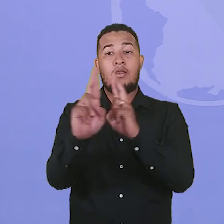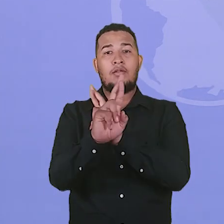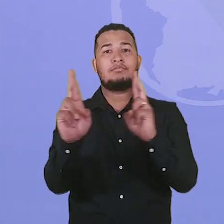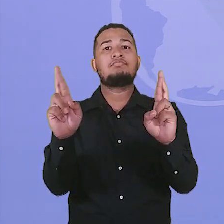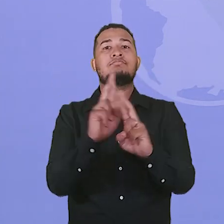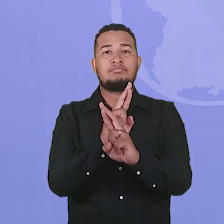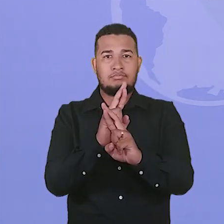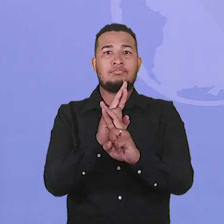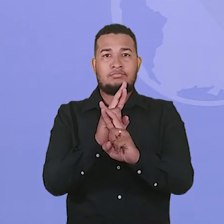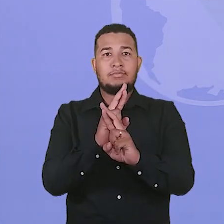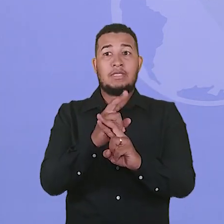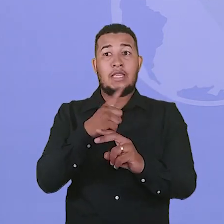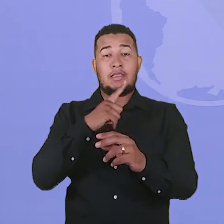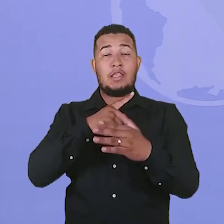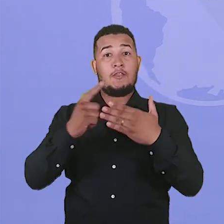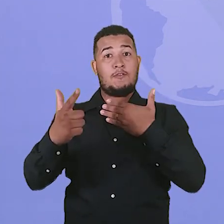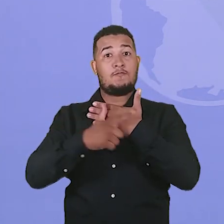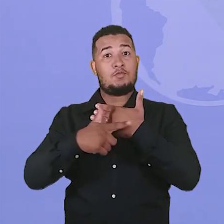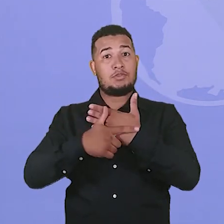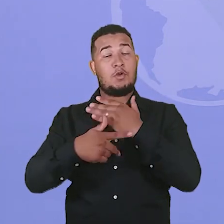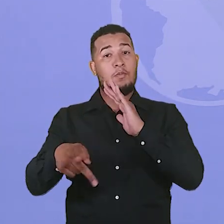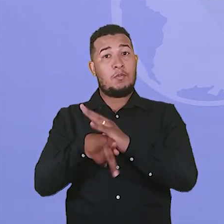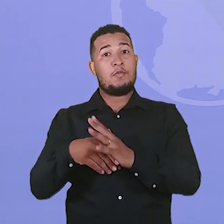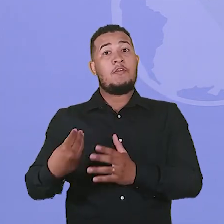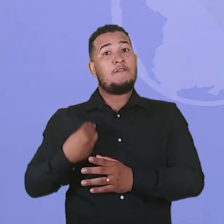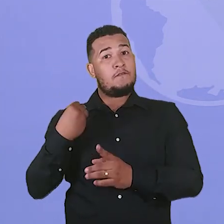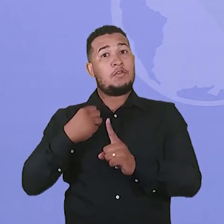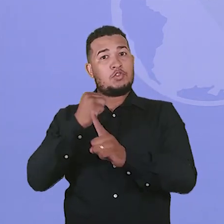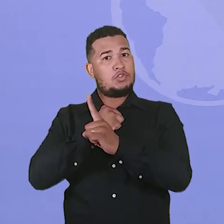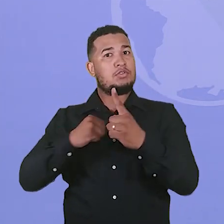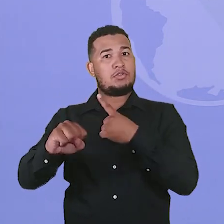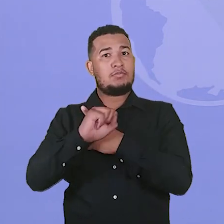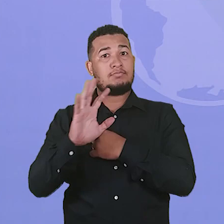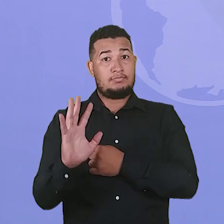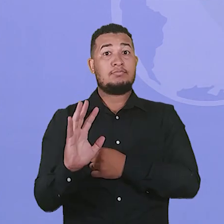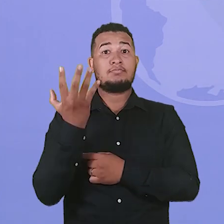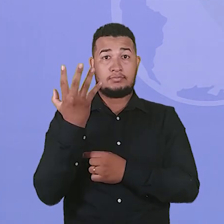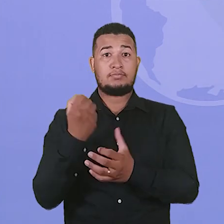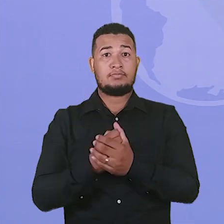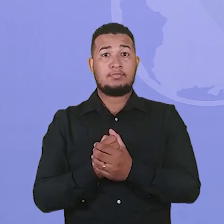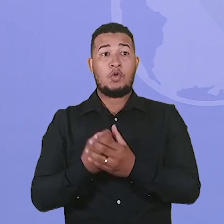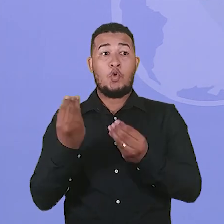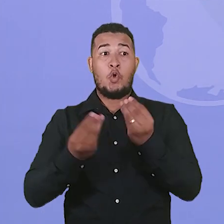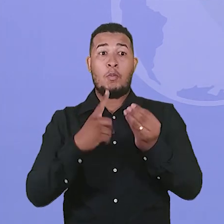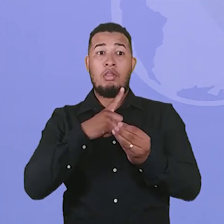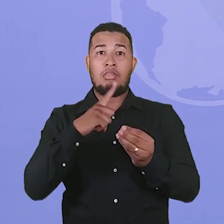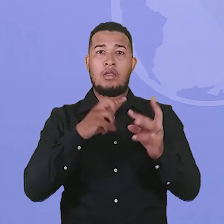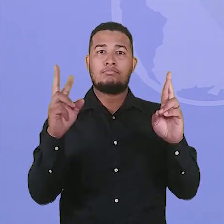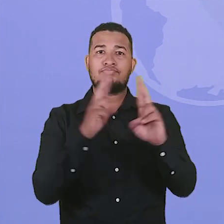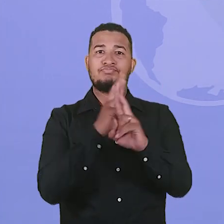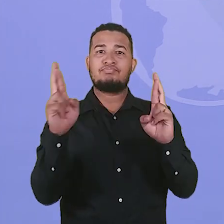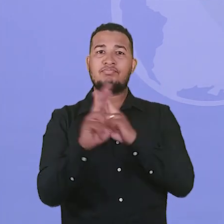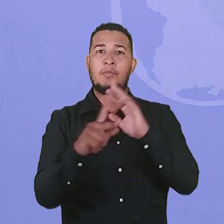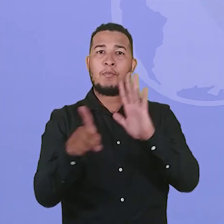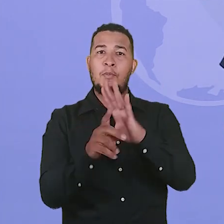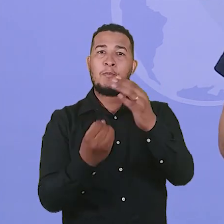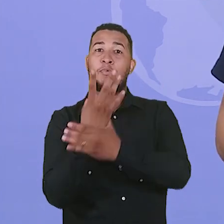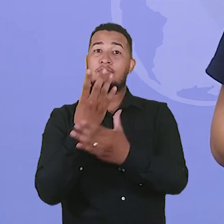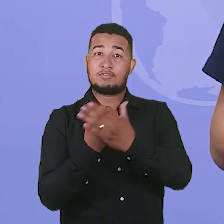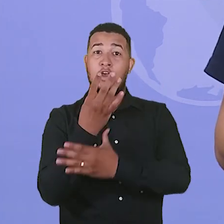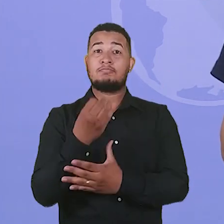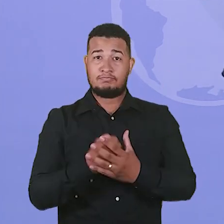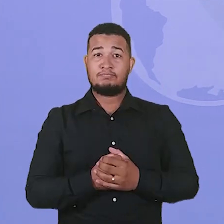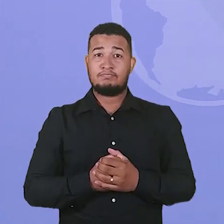que produzem, que dão condição de vida social, se realizam. Como que são constituídas as relações de